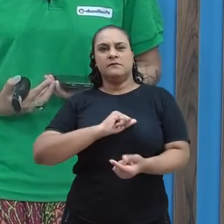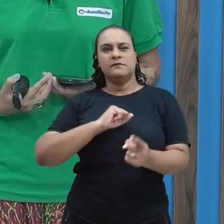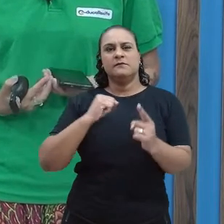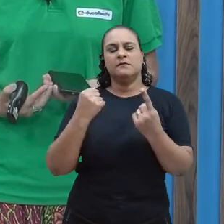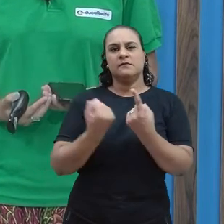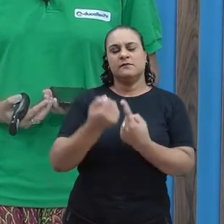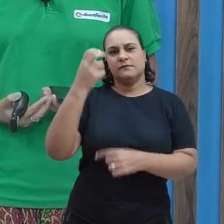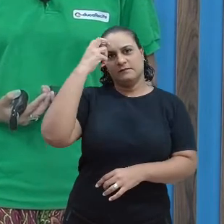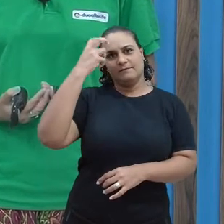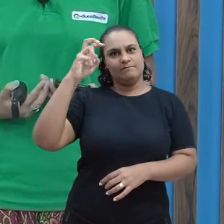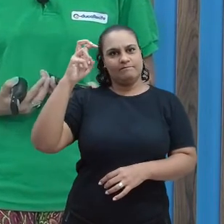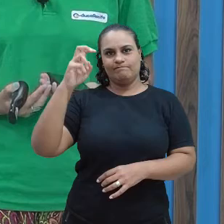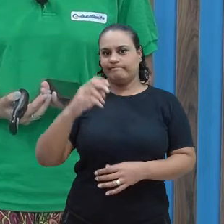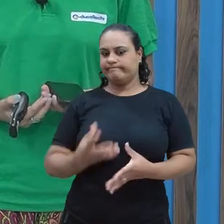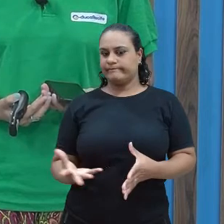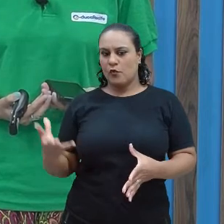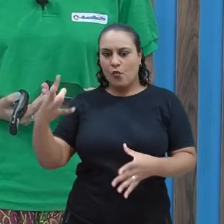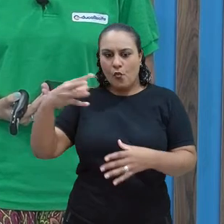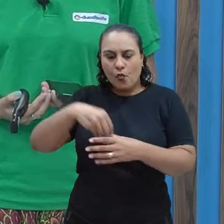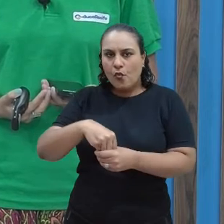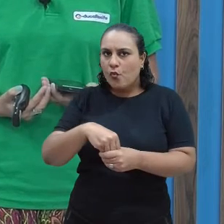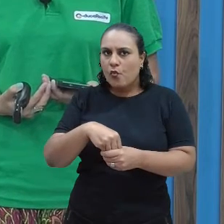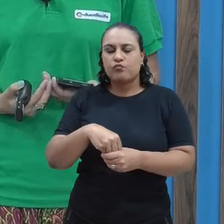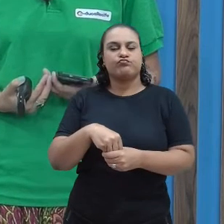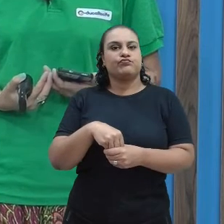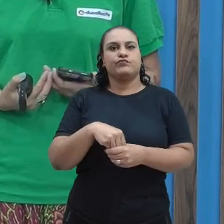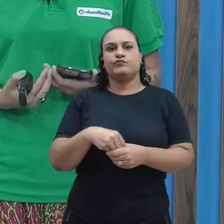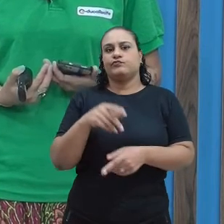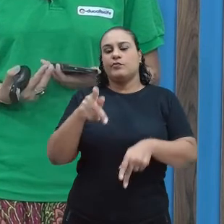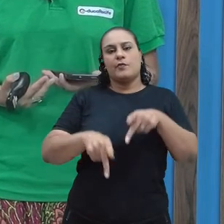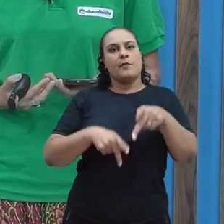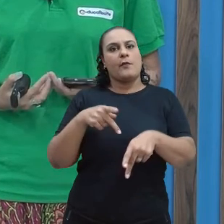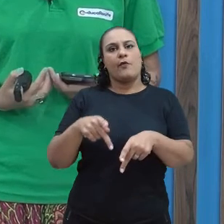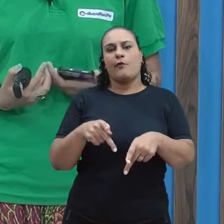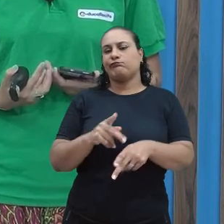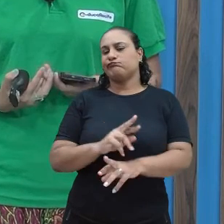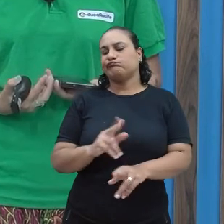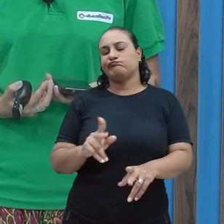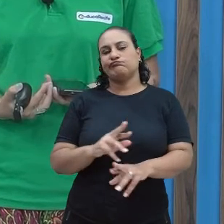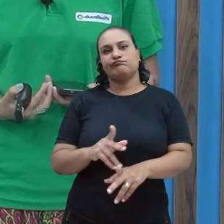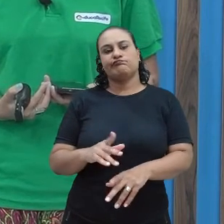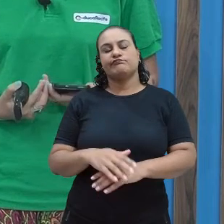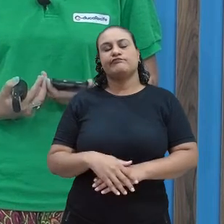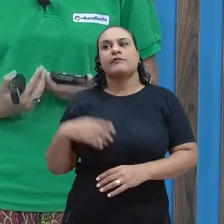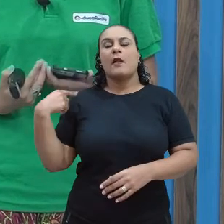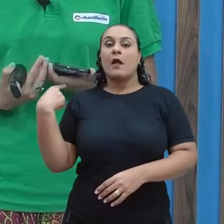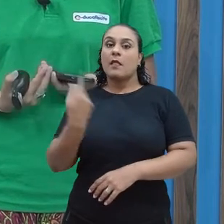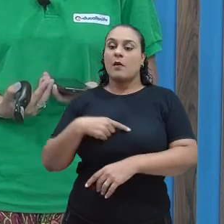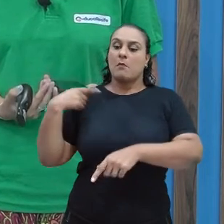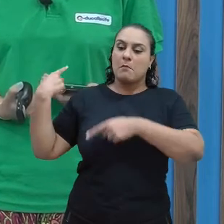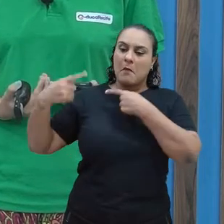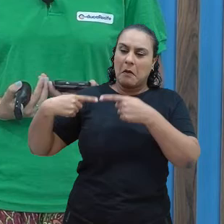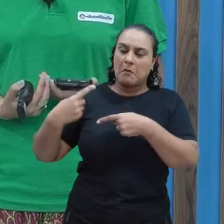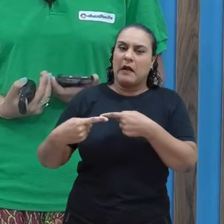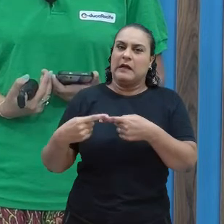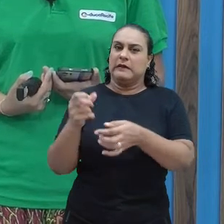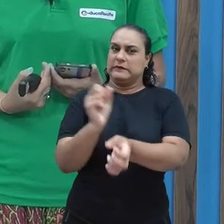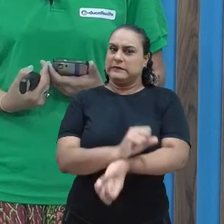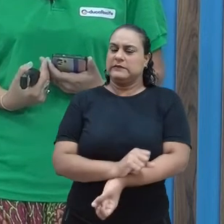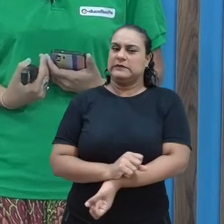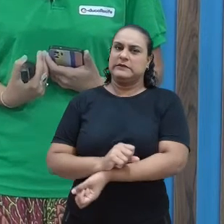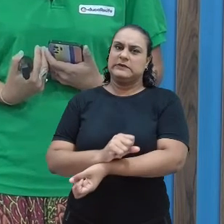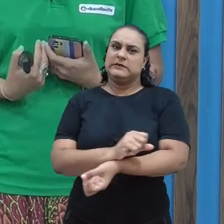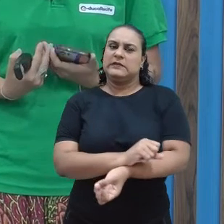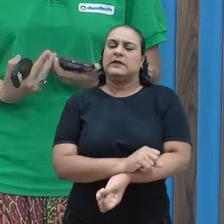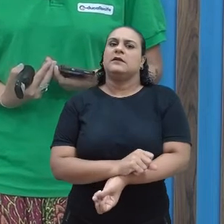muitas vezes não incluem esses povos, né? A própria história, a nossa herança aí dessa escravidão, que